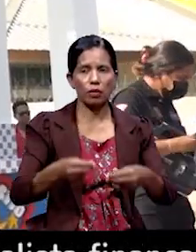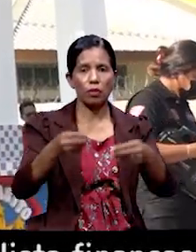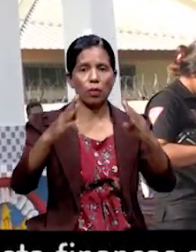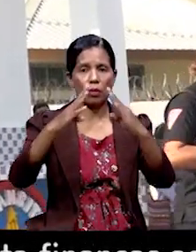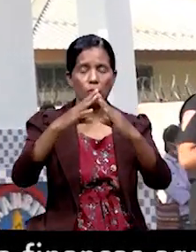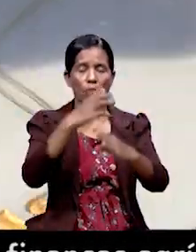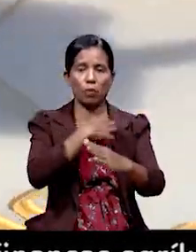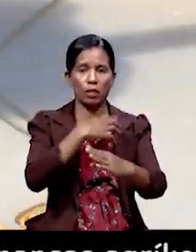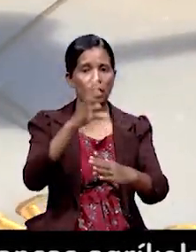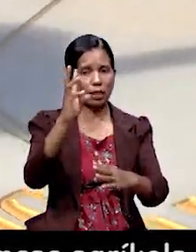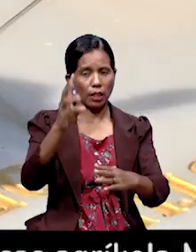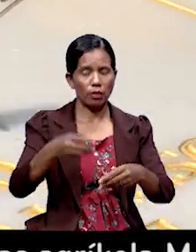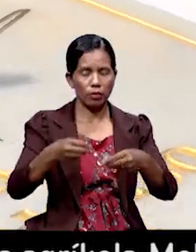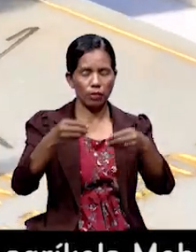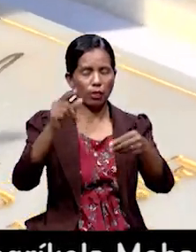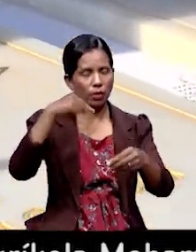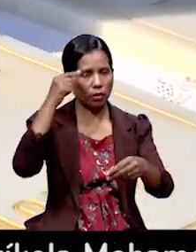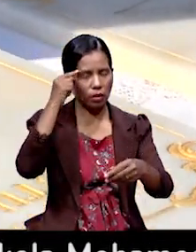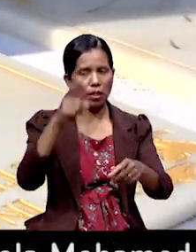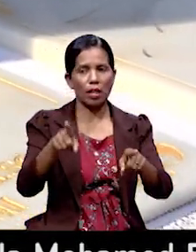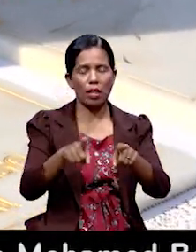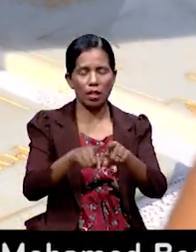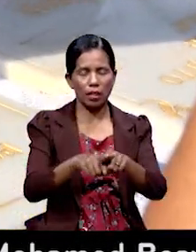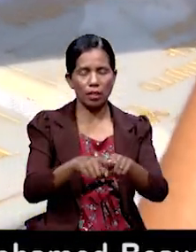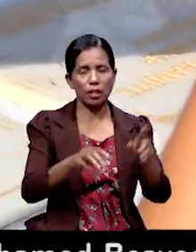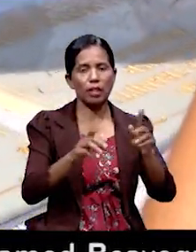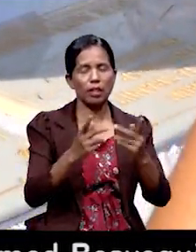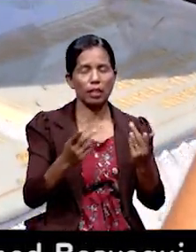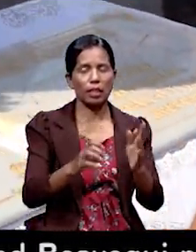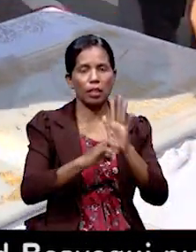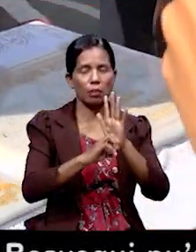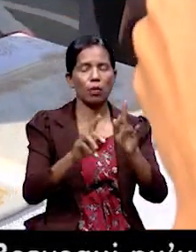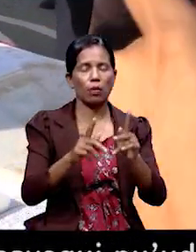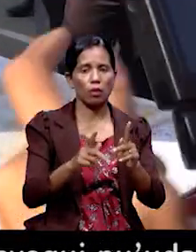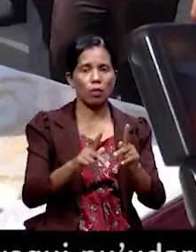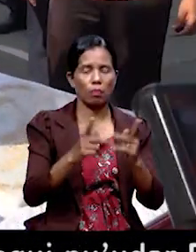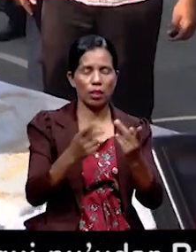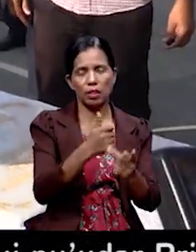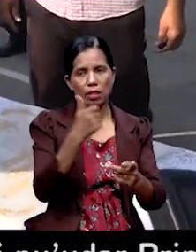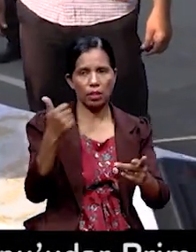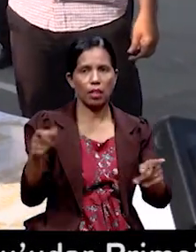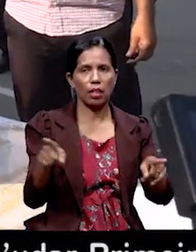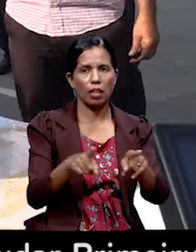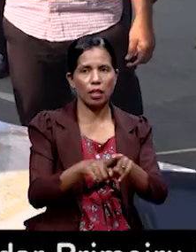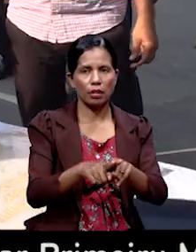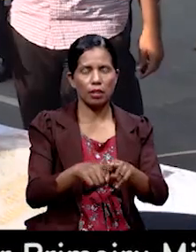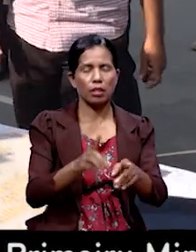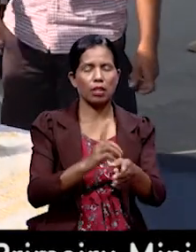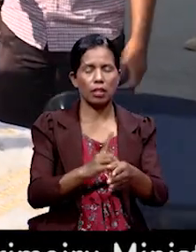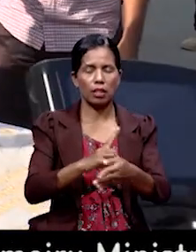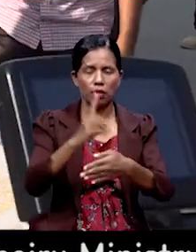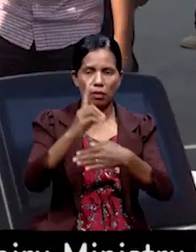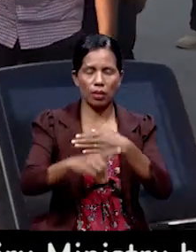instituição PNTL hanesan exemplida ba Companhia Siraseluk hori contribui ba nação no Mahoka hanesan herói ba desenvolvimento